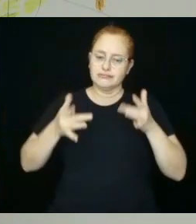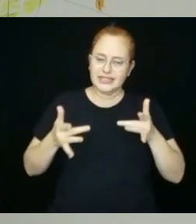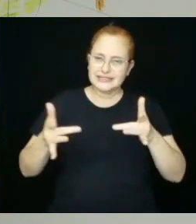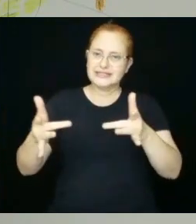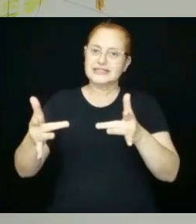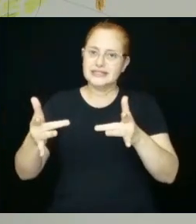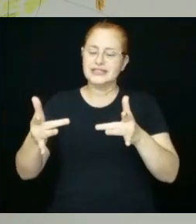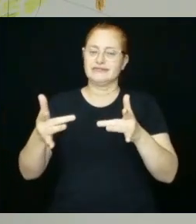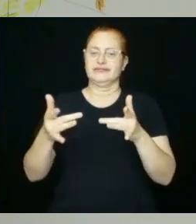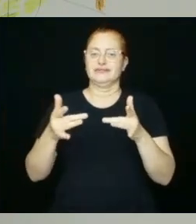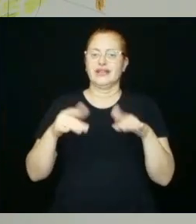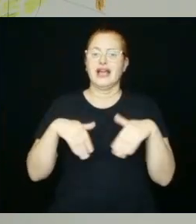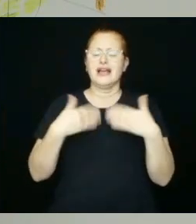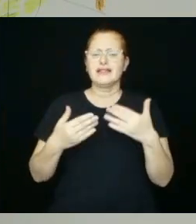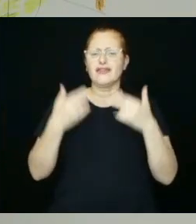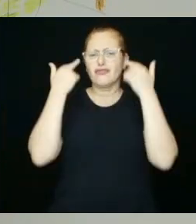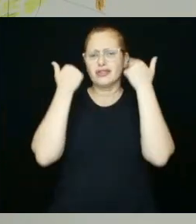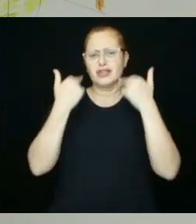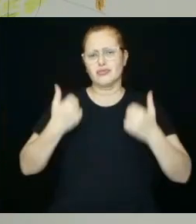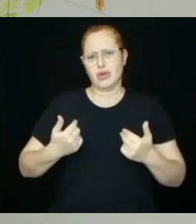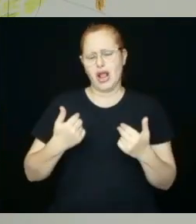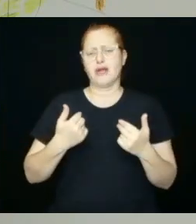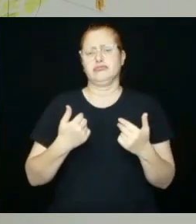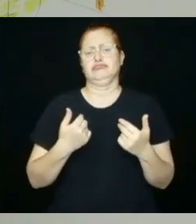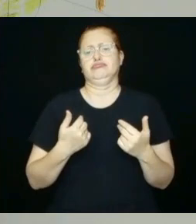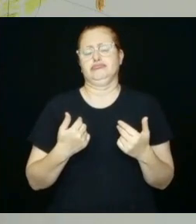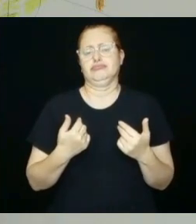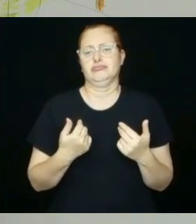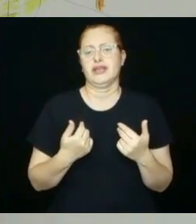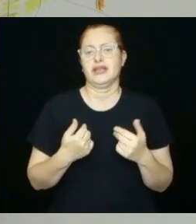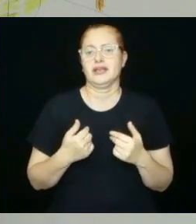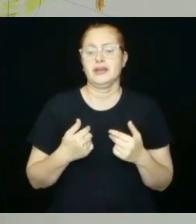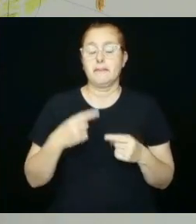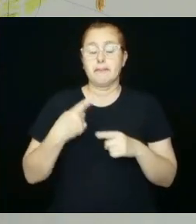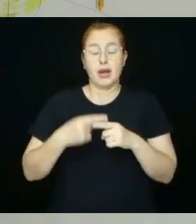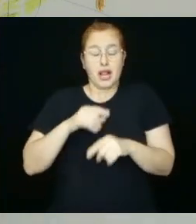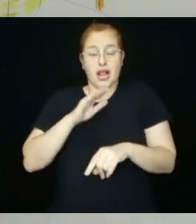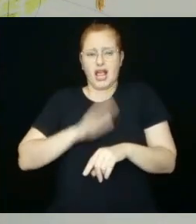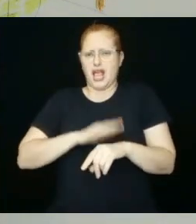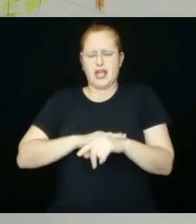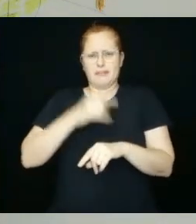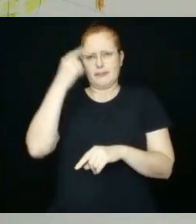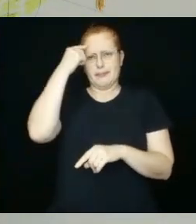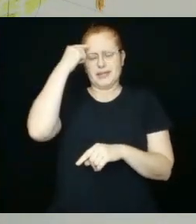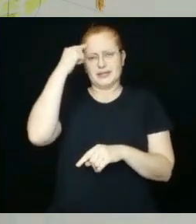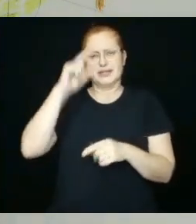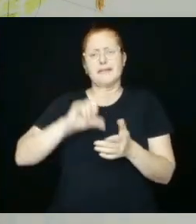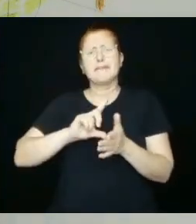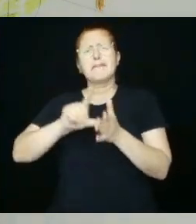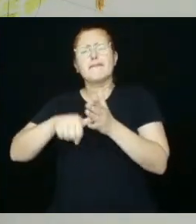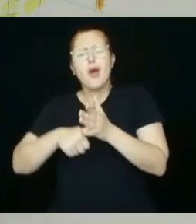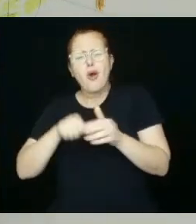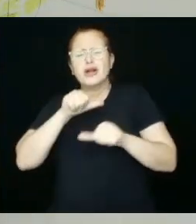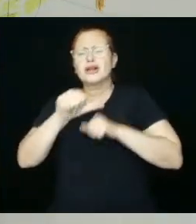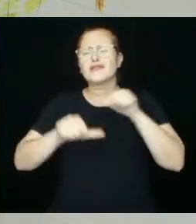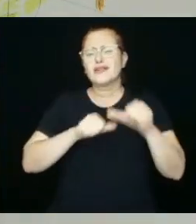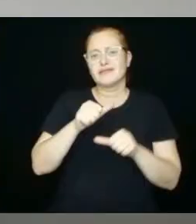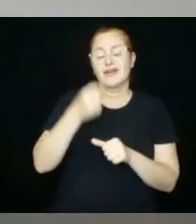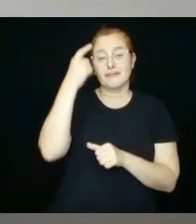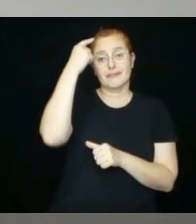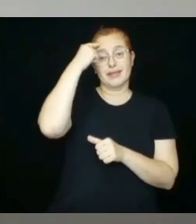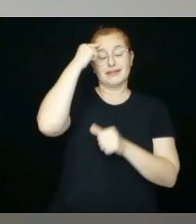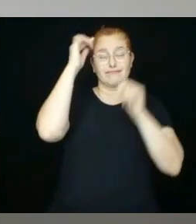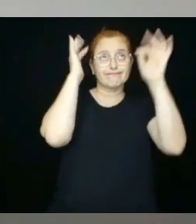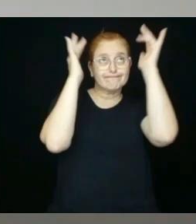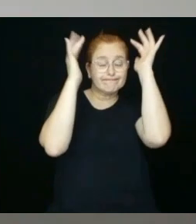comecei a recorrer a eles naturalmente, assim, sem na época eu nem pensei nisso, eu fui pensar depois nessa transformação,